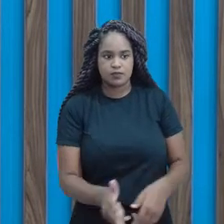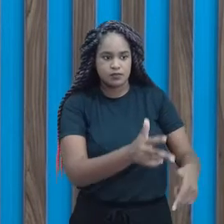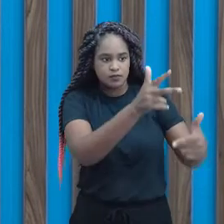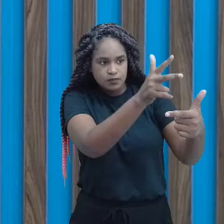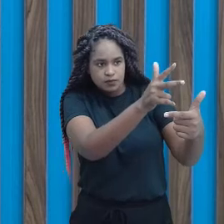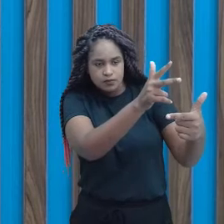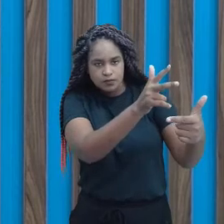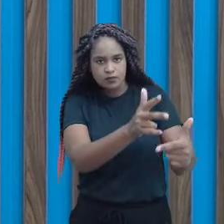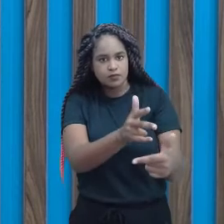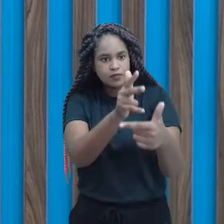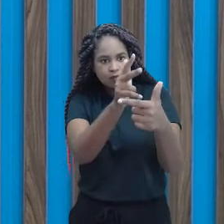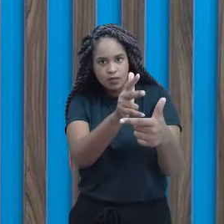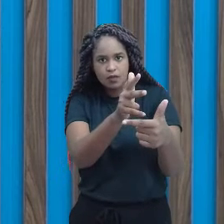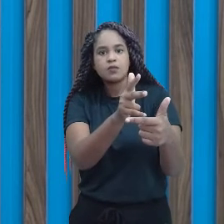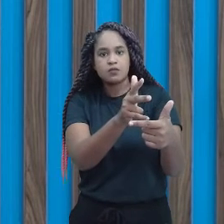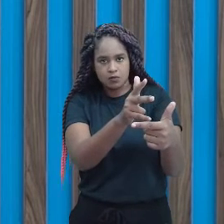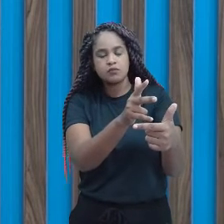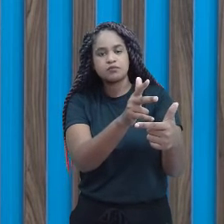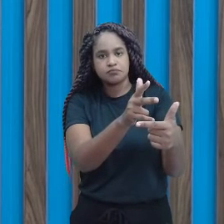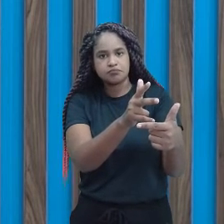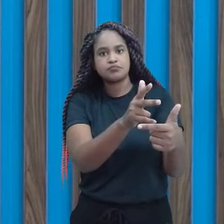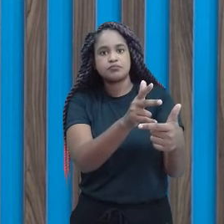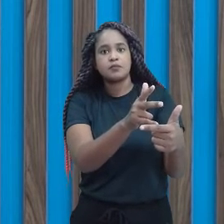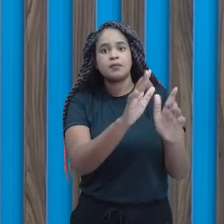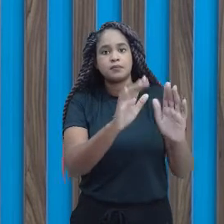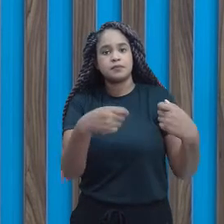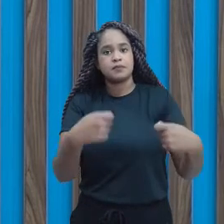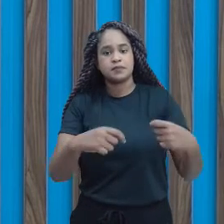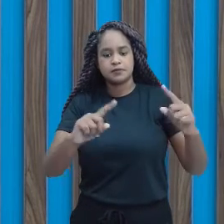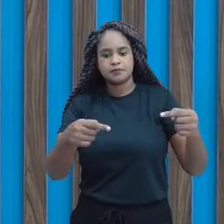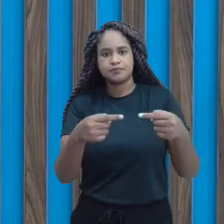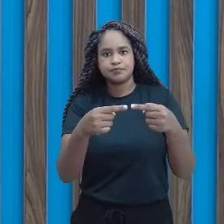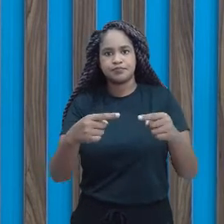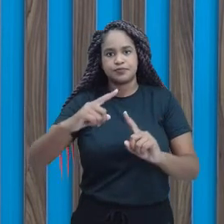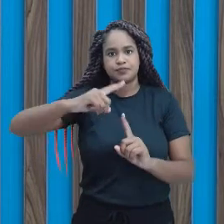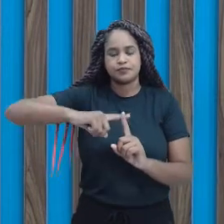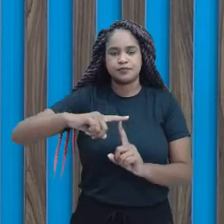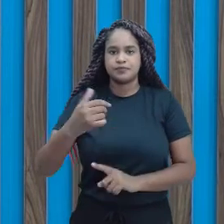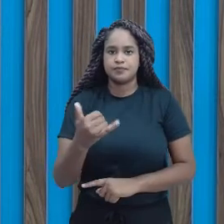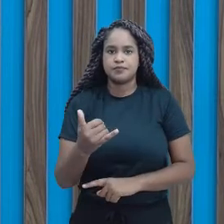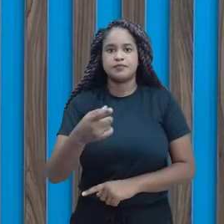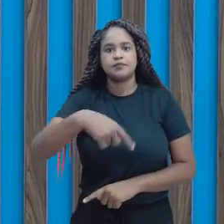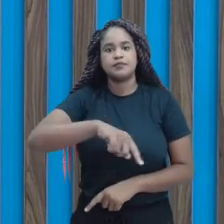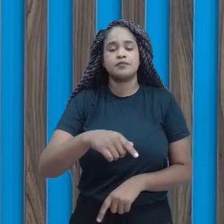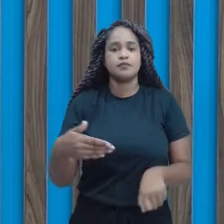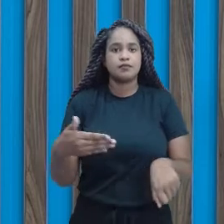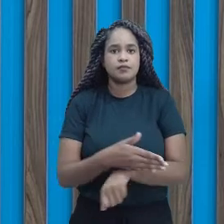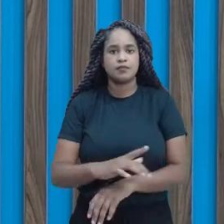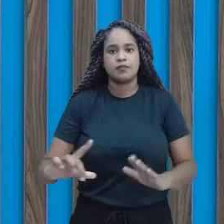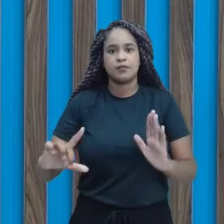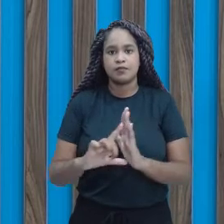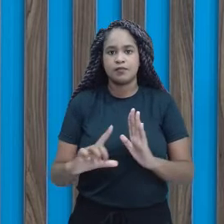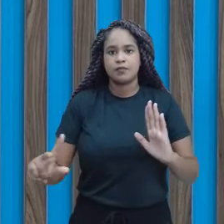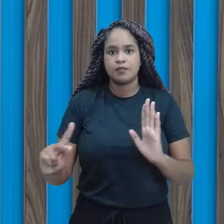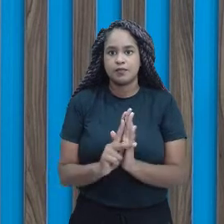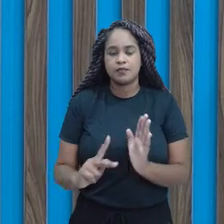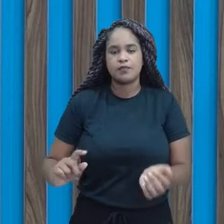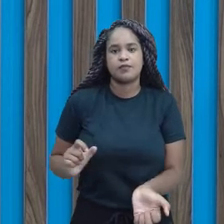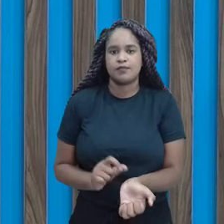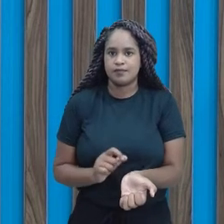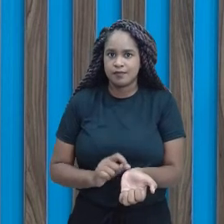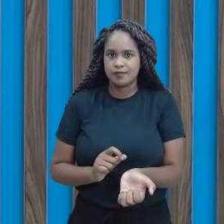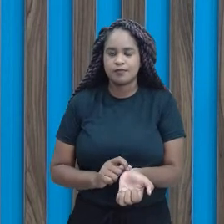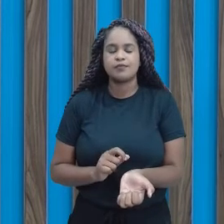câmera, colocar nesses QR Codes aí, de acordo com o seu sistema operacional, você vai ser direcionado à sua